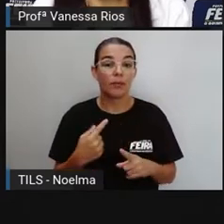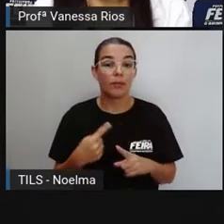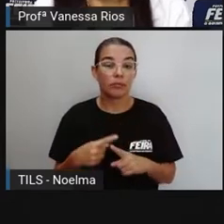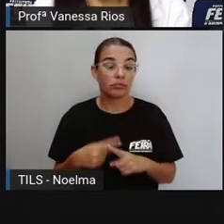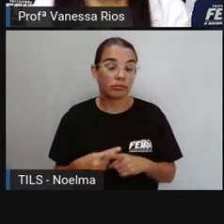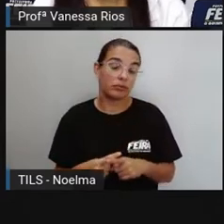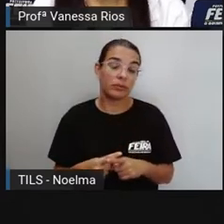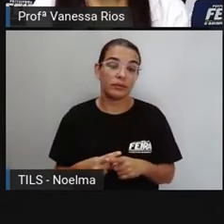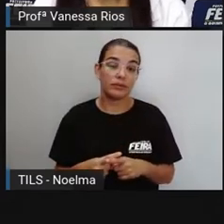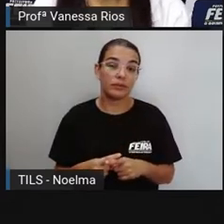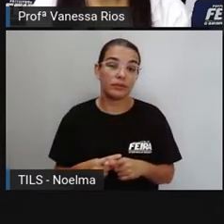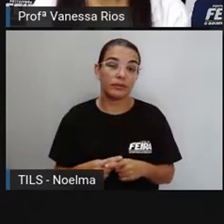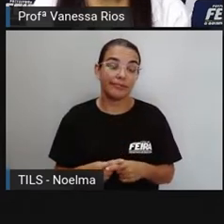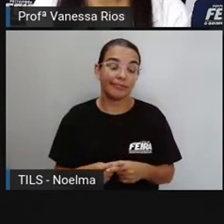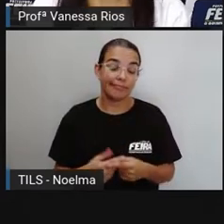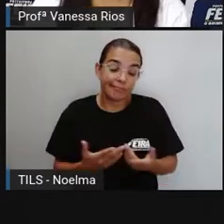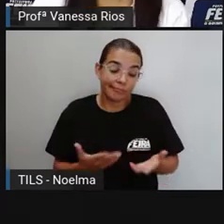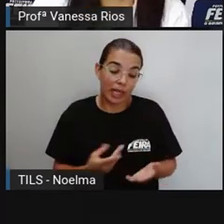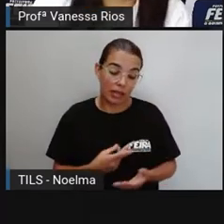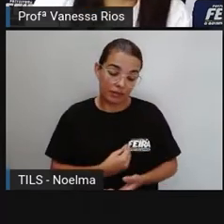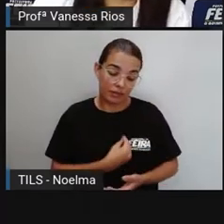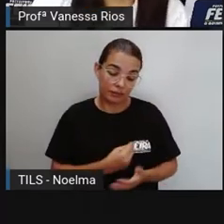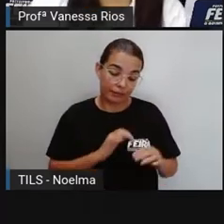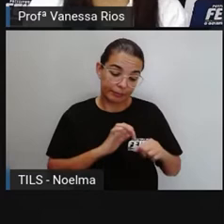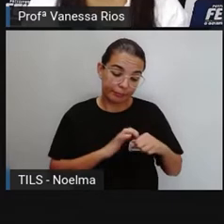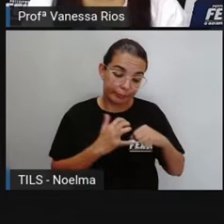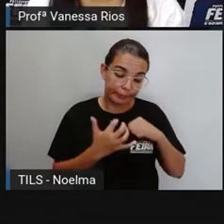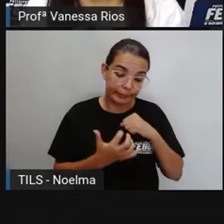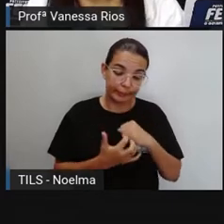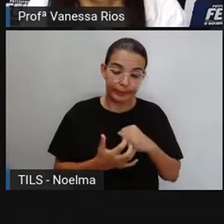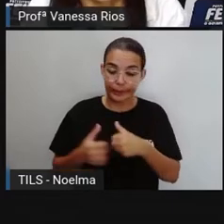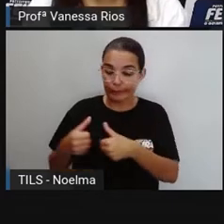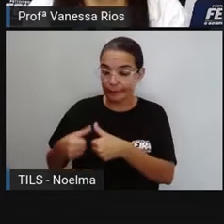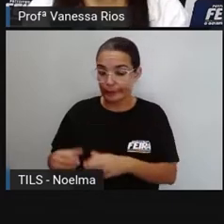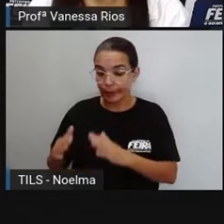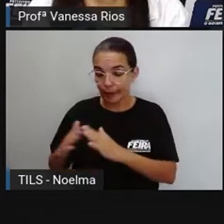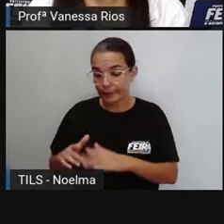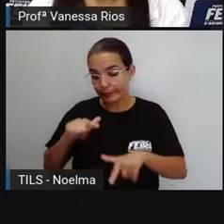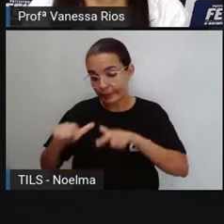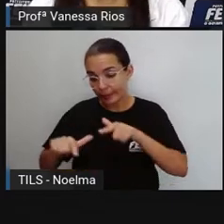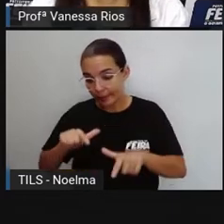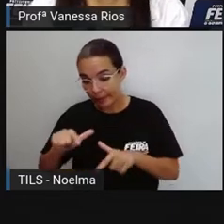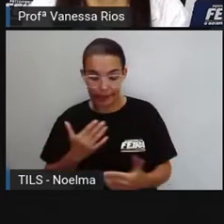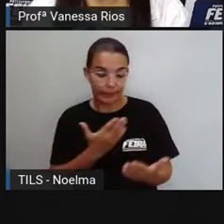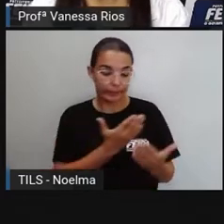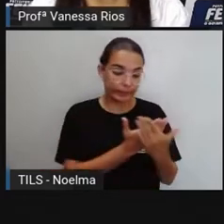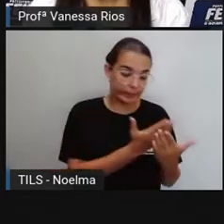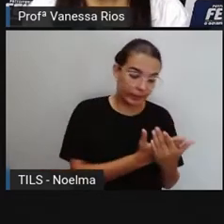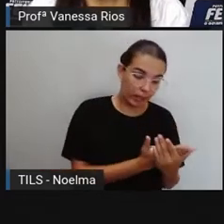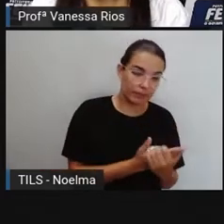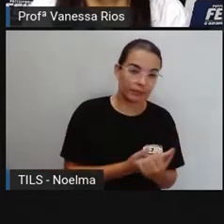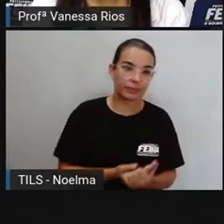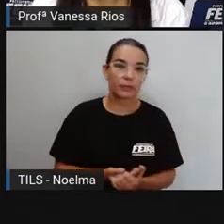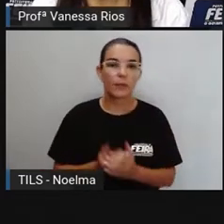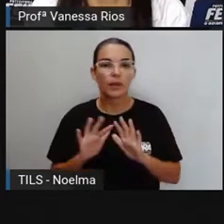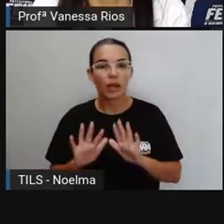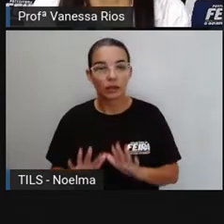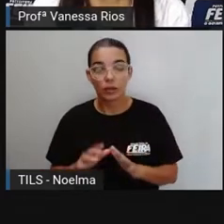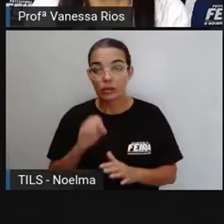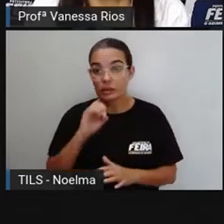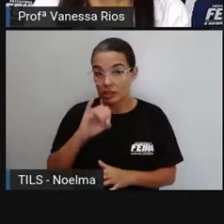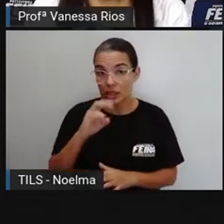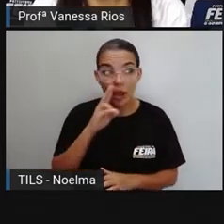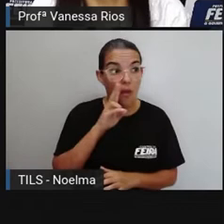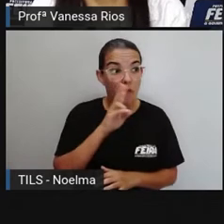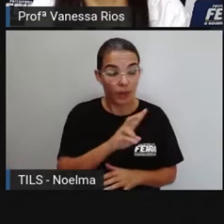realidade impôs que isso fosse necessário para trabalhar, para estudar. Então, observando o sedentarismo como um